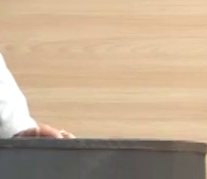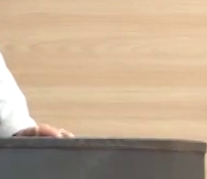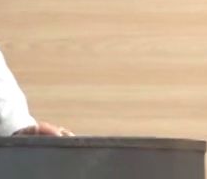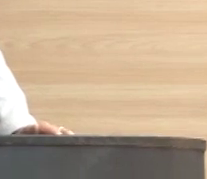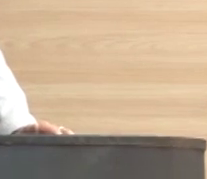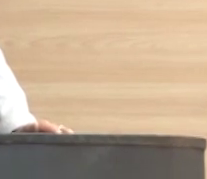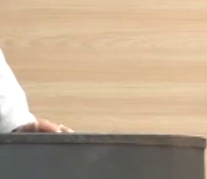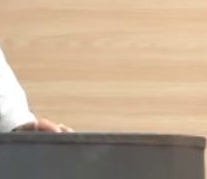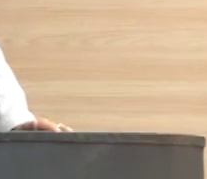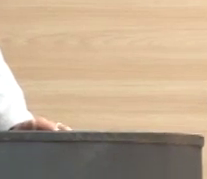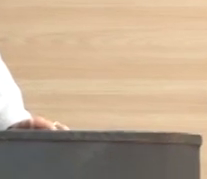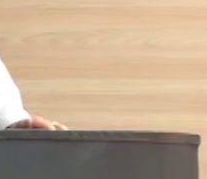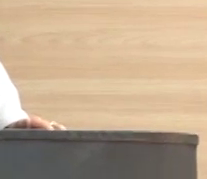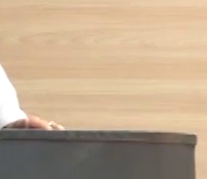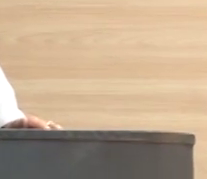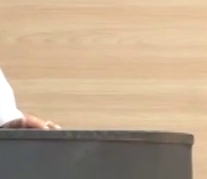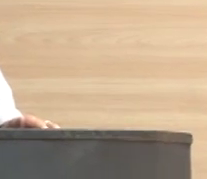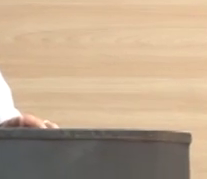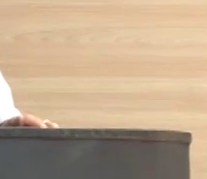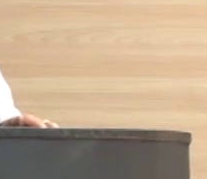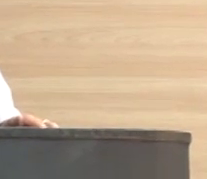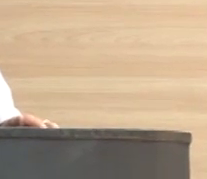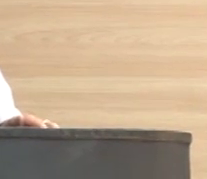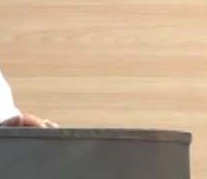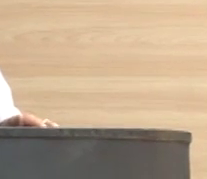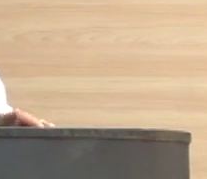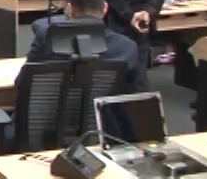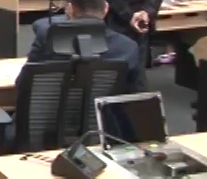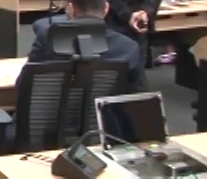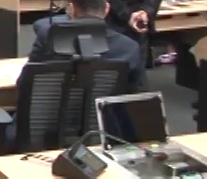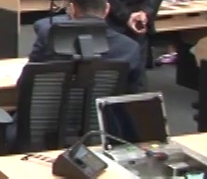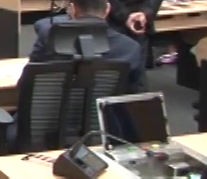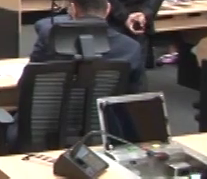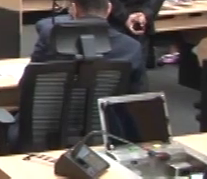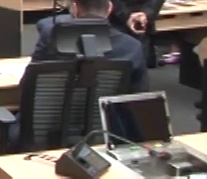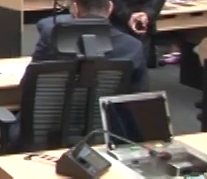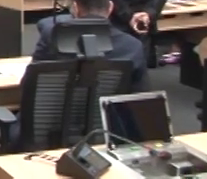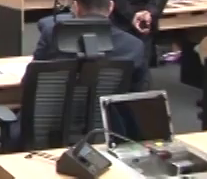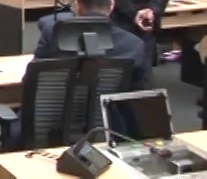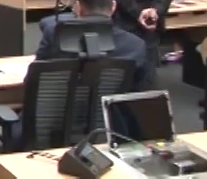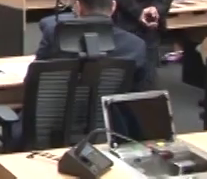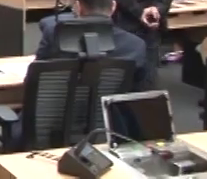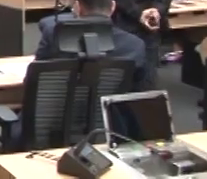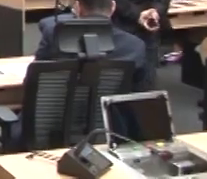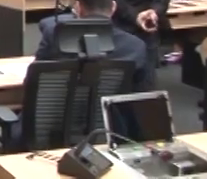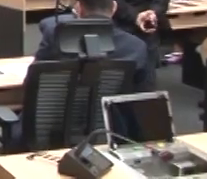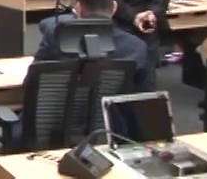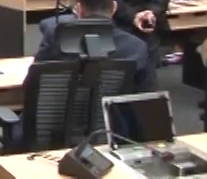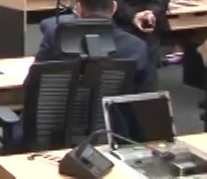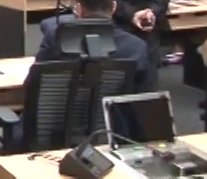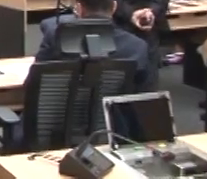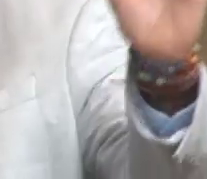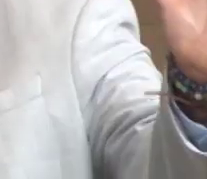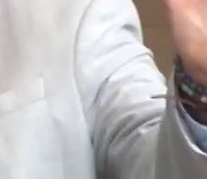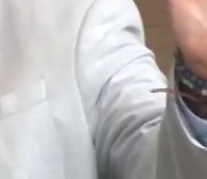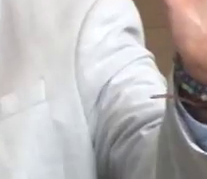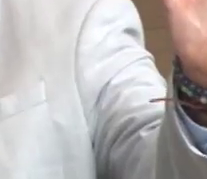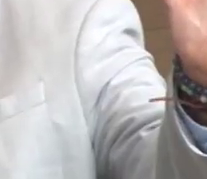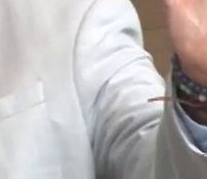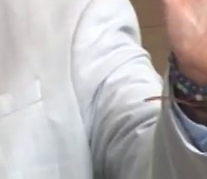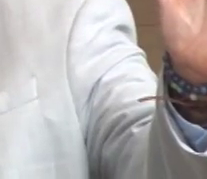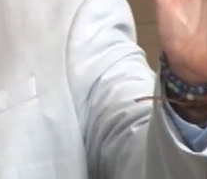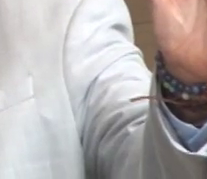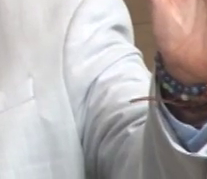A situação do canal da Ilha de Santa Terezinha, no bairro de Santo Amaro, e também dos moradores das palafitas que ficam no local, foram